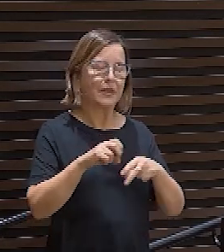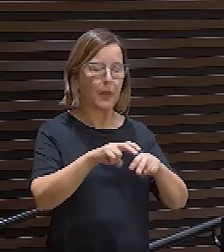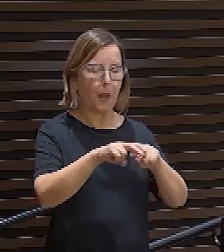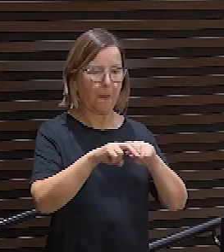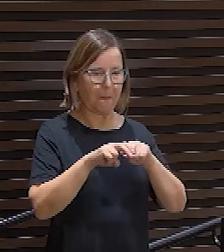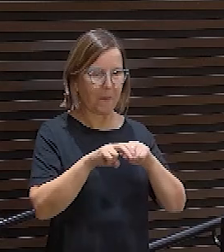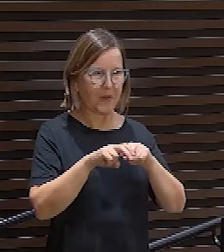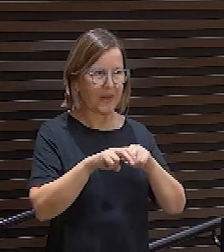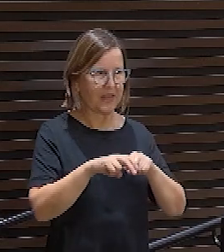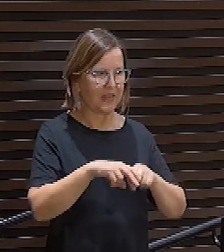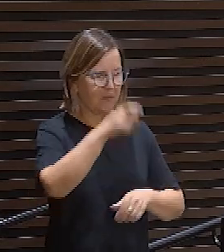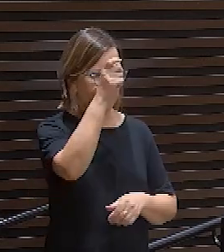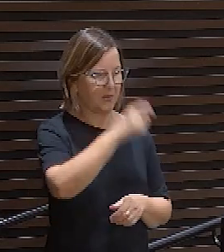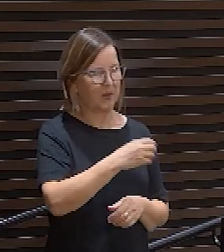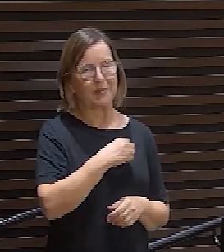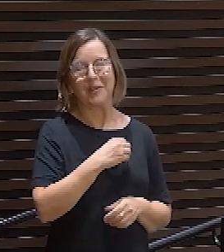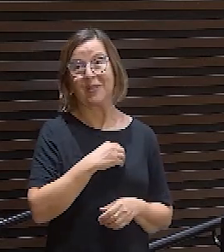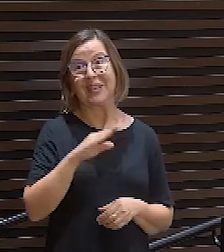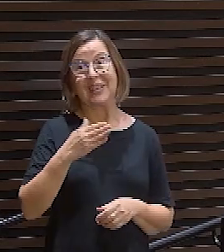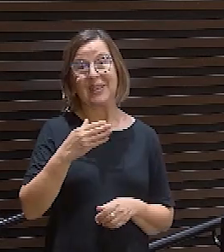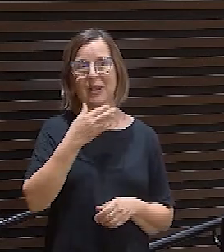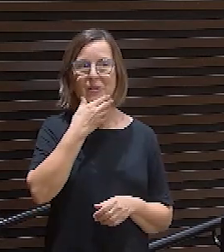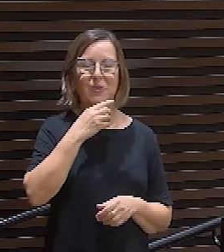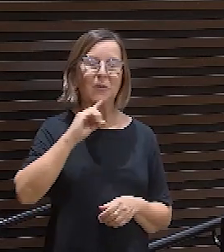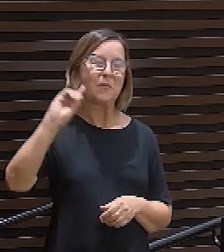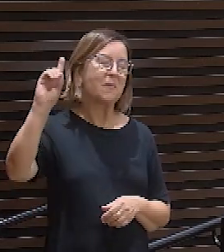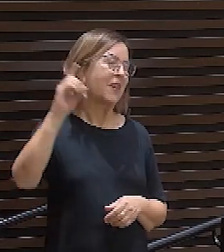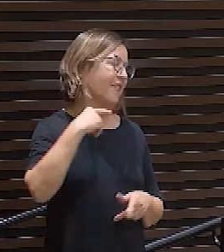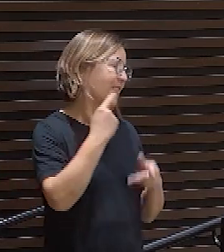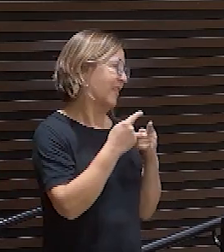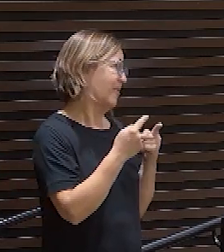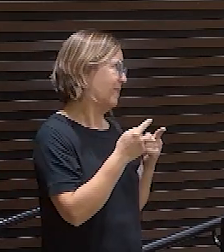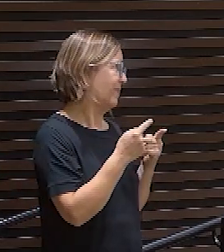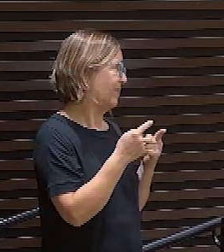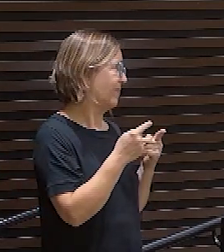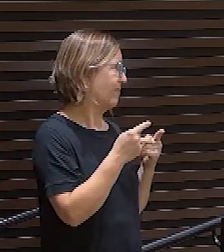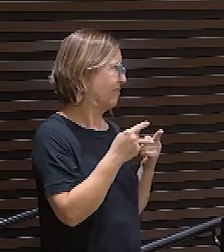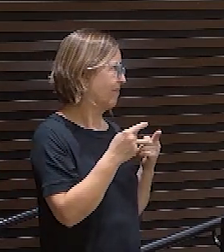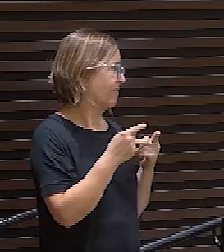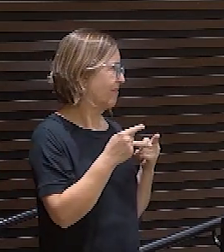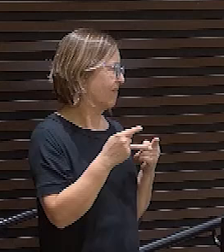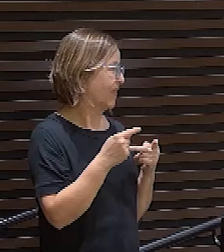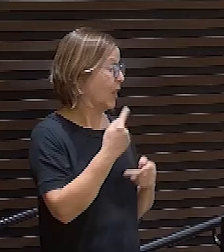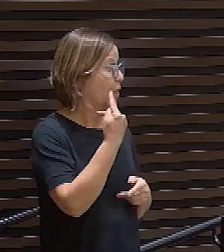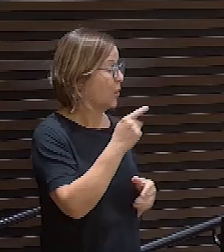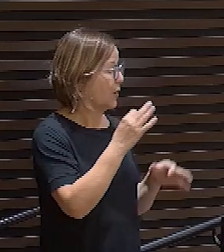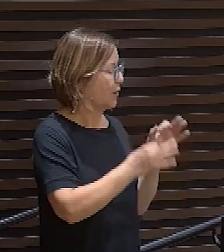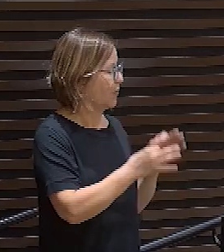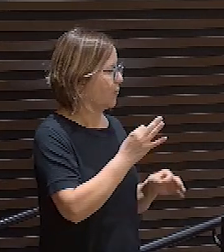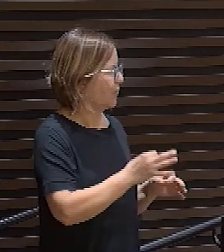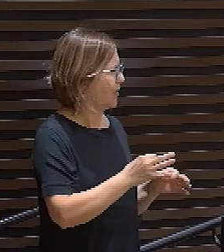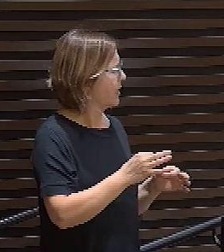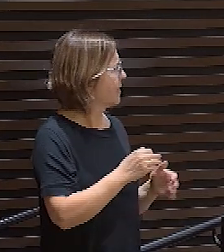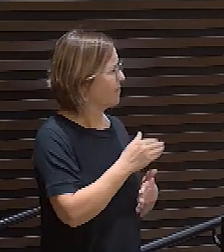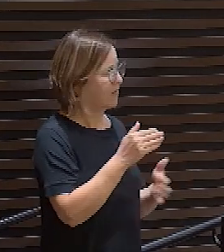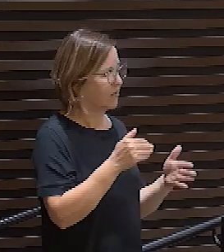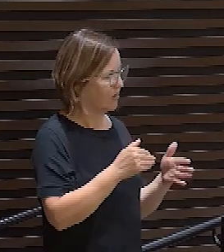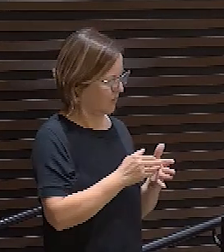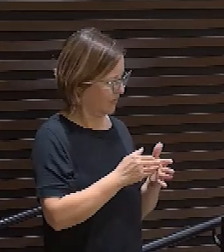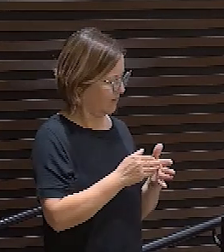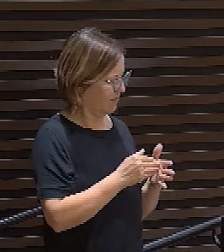E o pai vai olhar para ele e falar: a tua justiça basta, ela